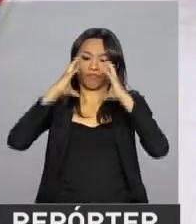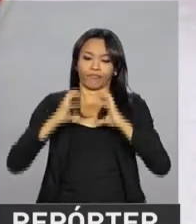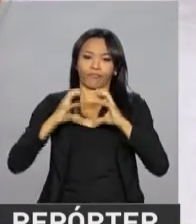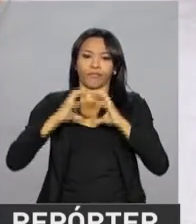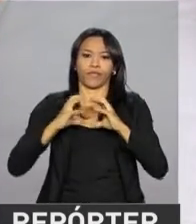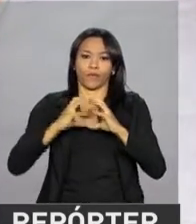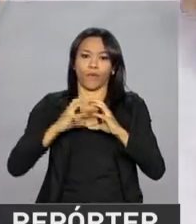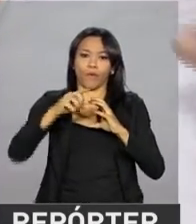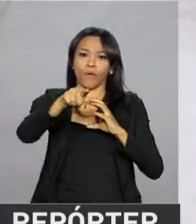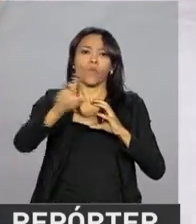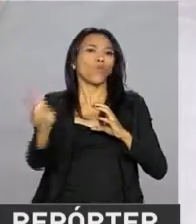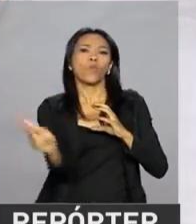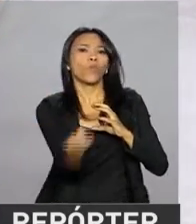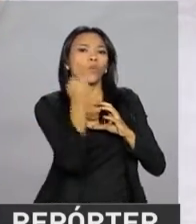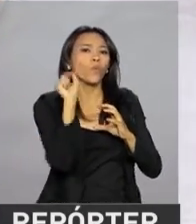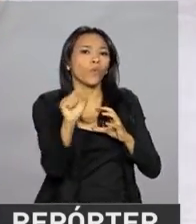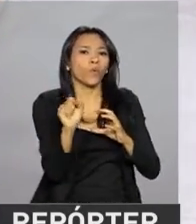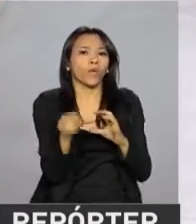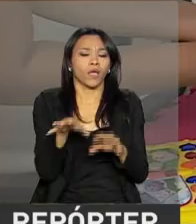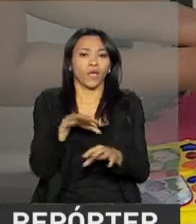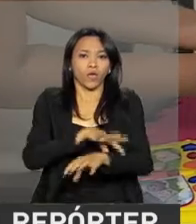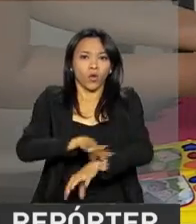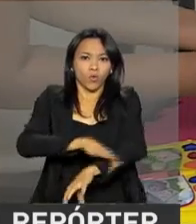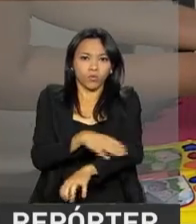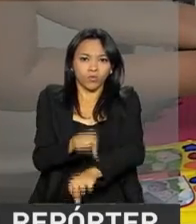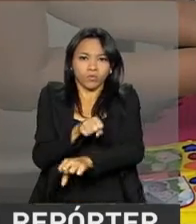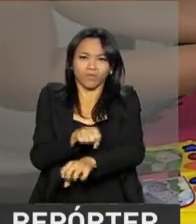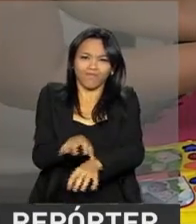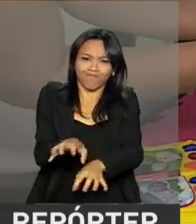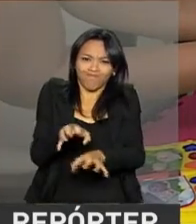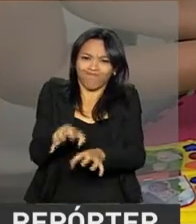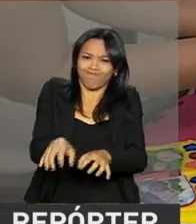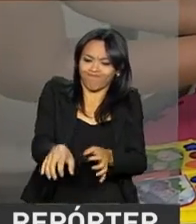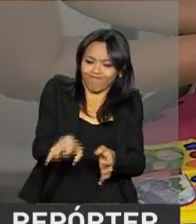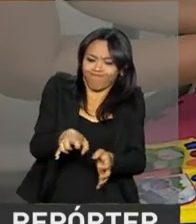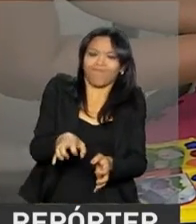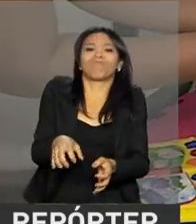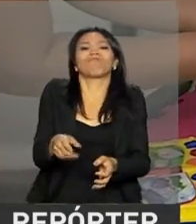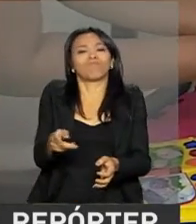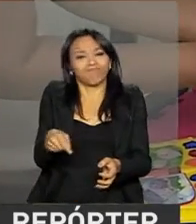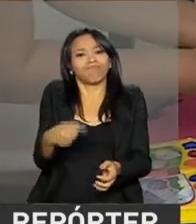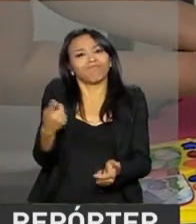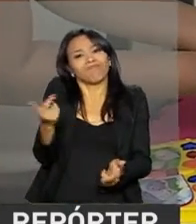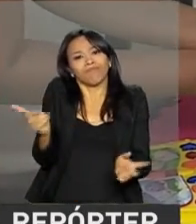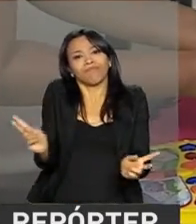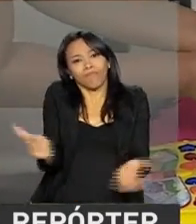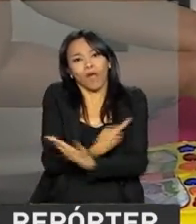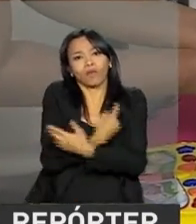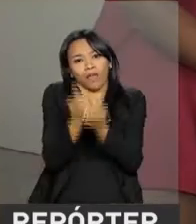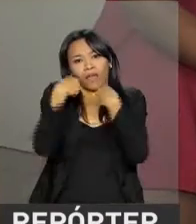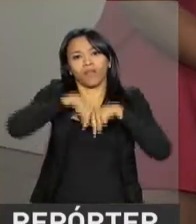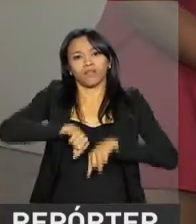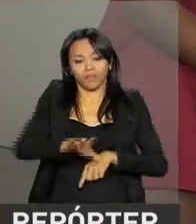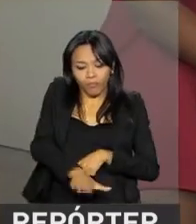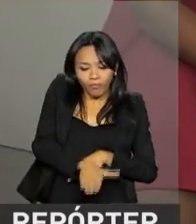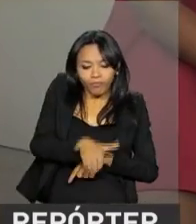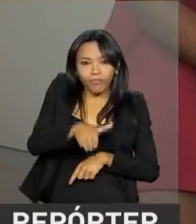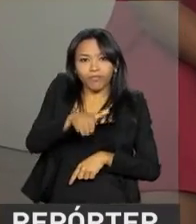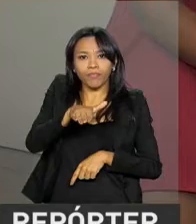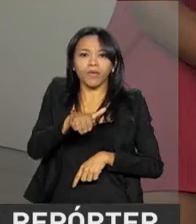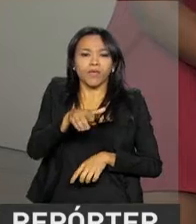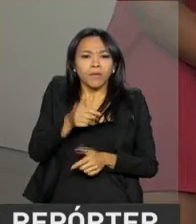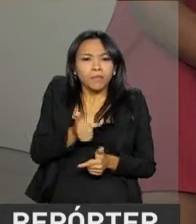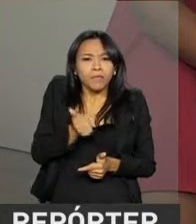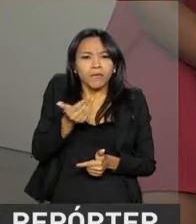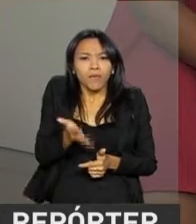a síndrome causa contração de músculos. As articulações podem sair do lugar à medida em que os bebês vão crescendo e começam a fazer